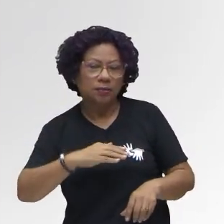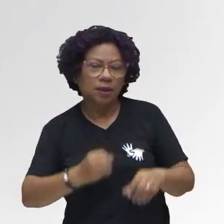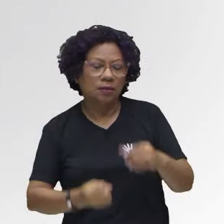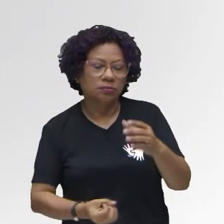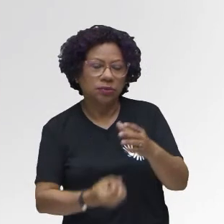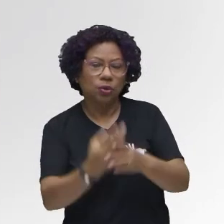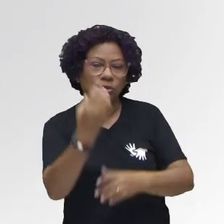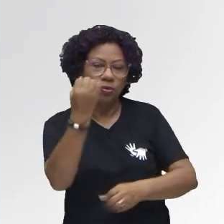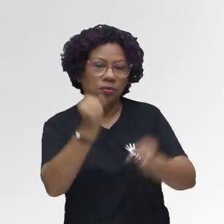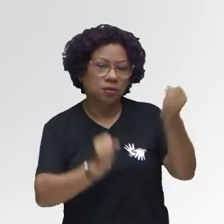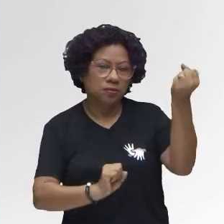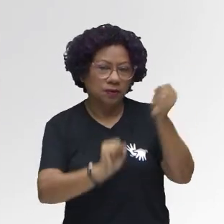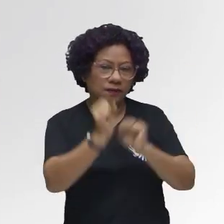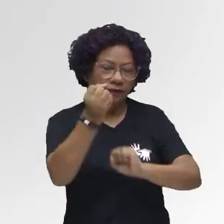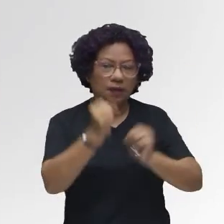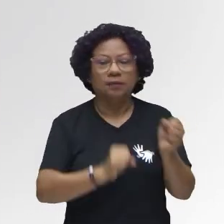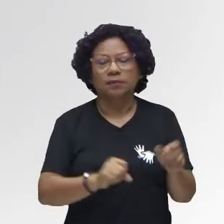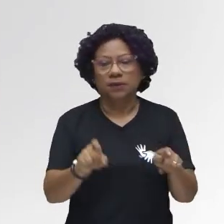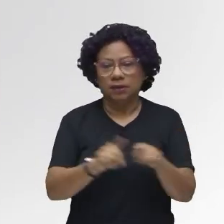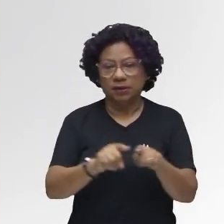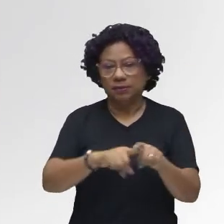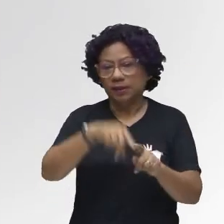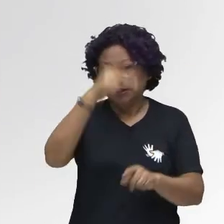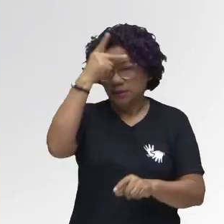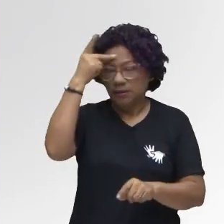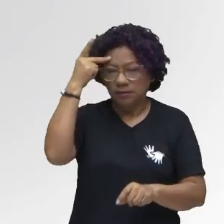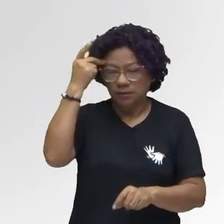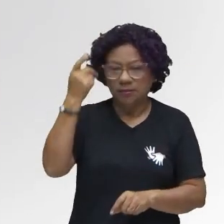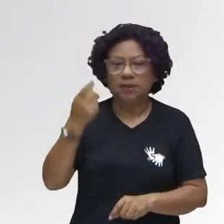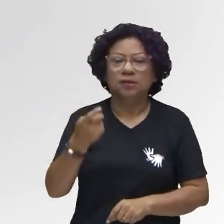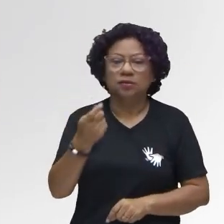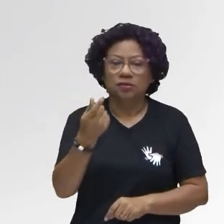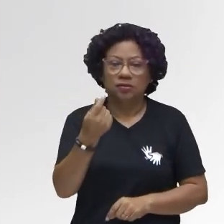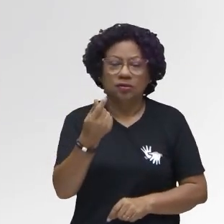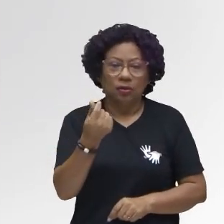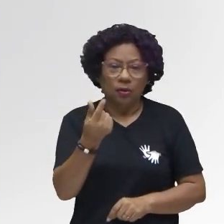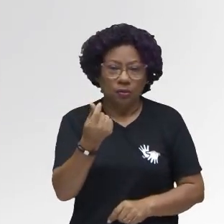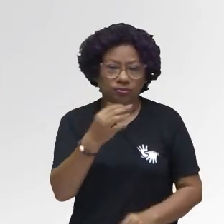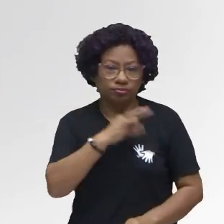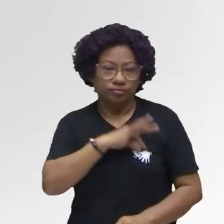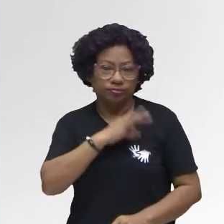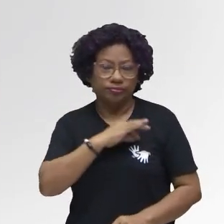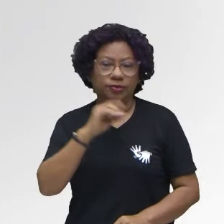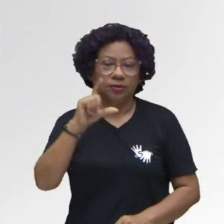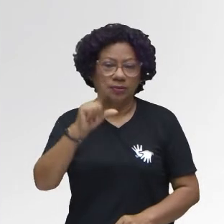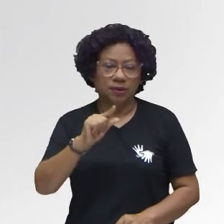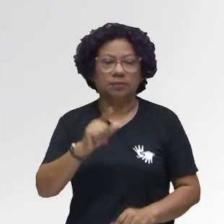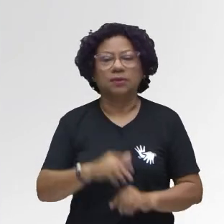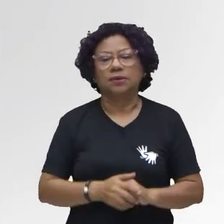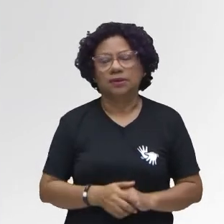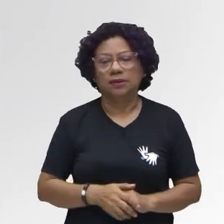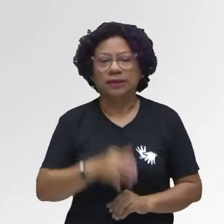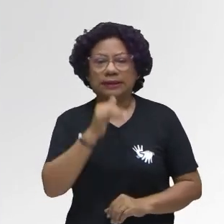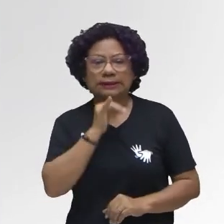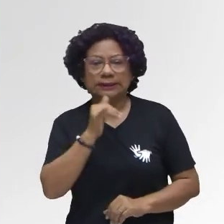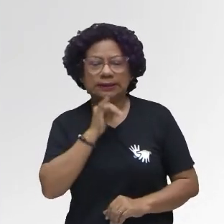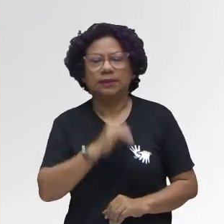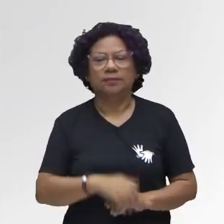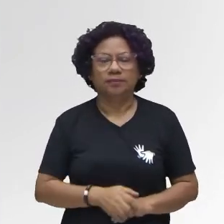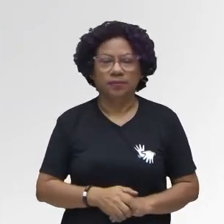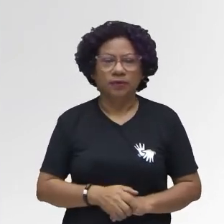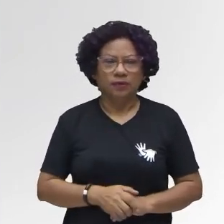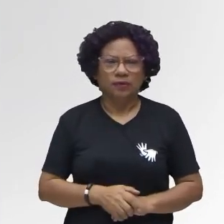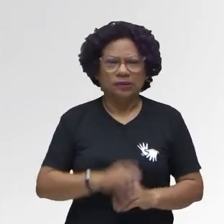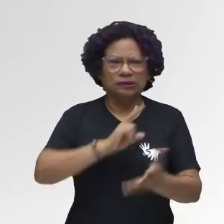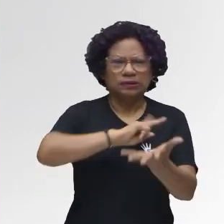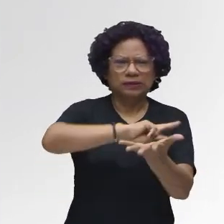uma fábrica. A mão de obra vai apresentar mais barata nesses estados de Minas Gerais, Rio de Janeiro, na Bahia,